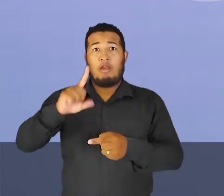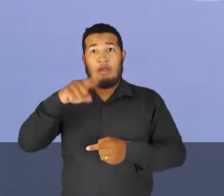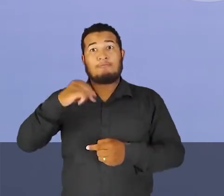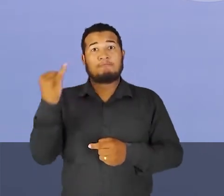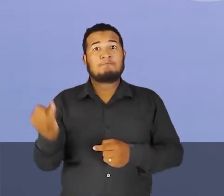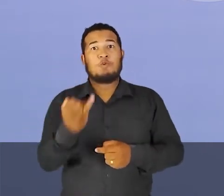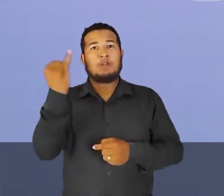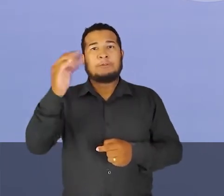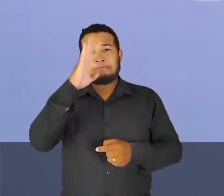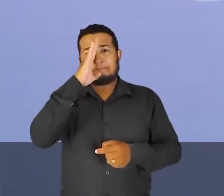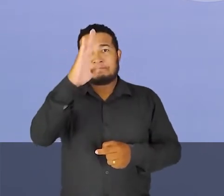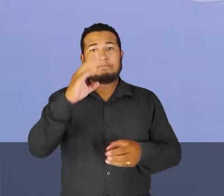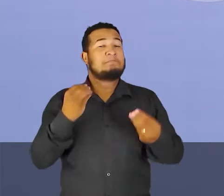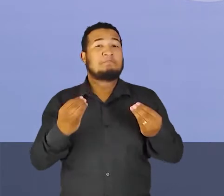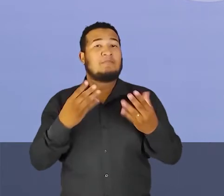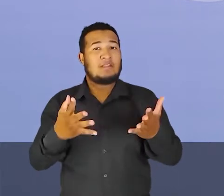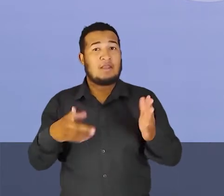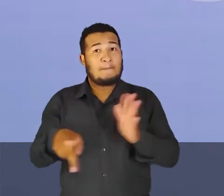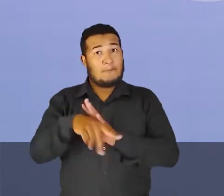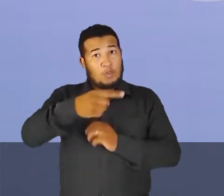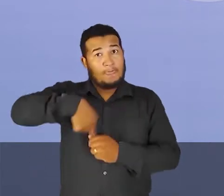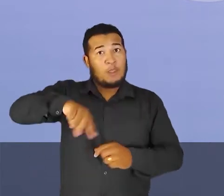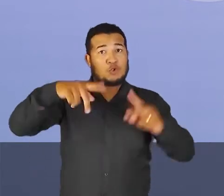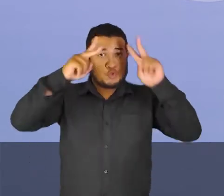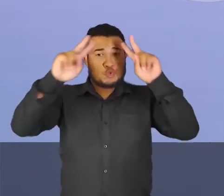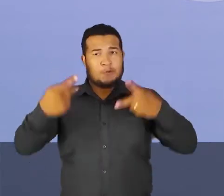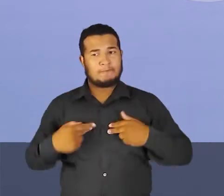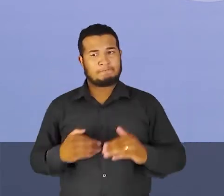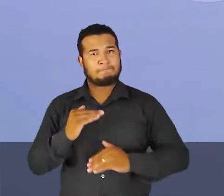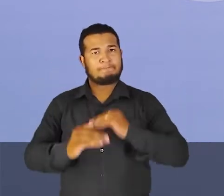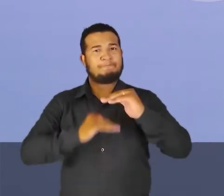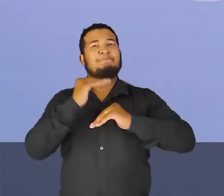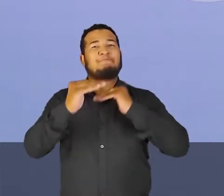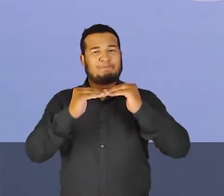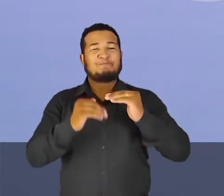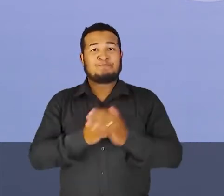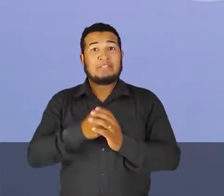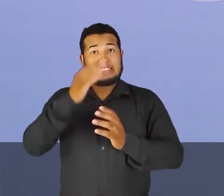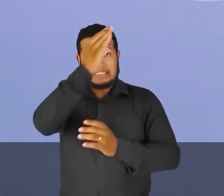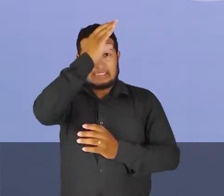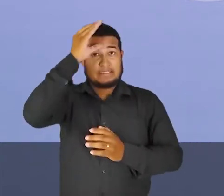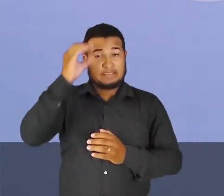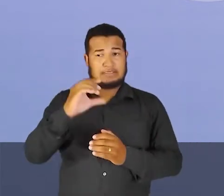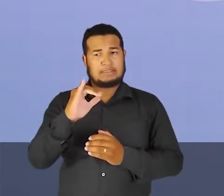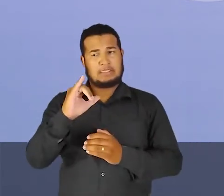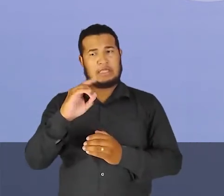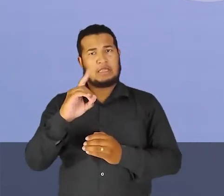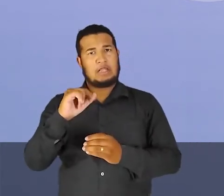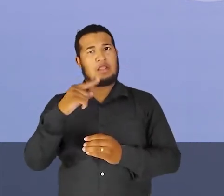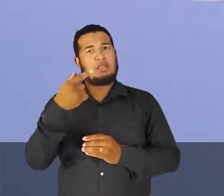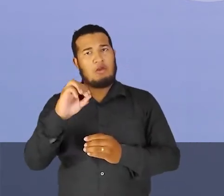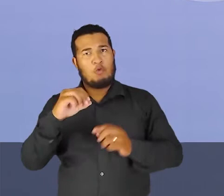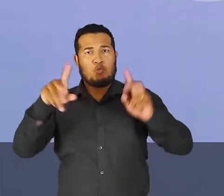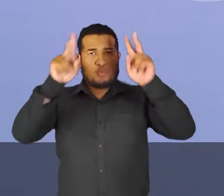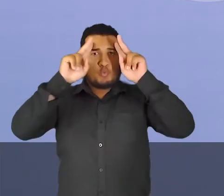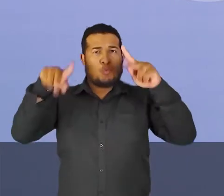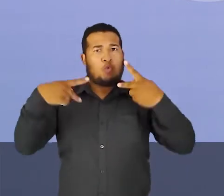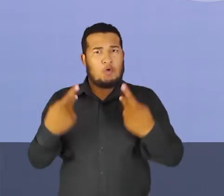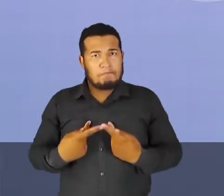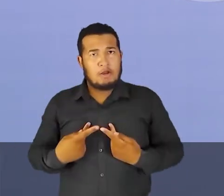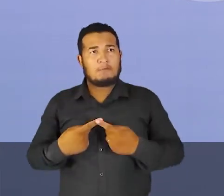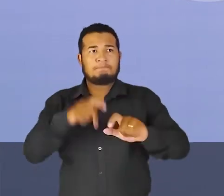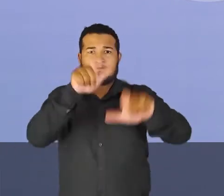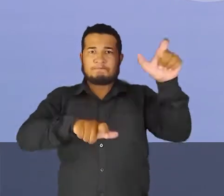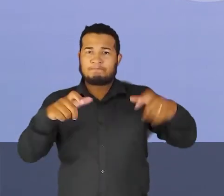são importantes, fundamentais para o nosso desenvolvimento, para a nossa formação enquanto cidadãos, enquanto seres humanos e